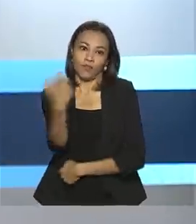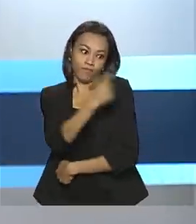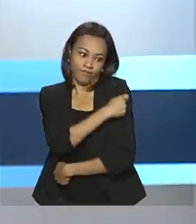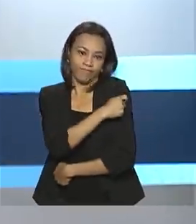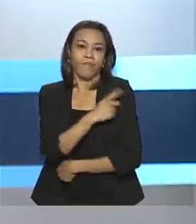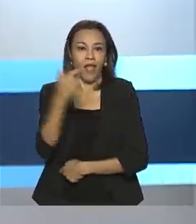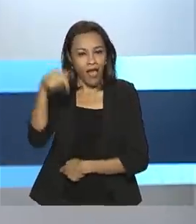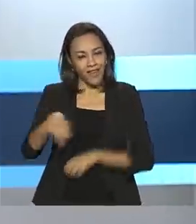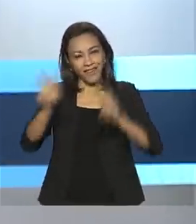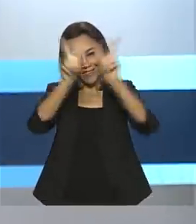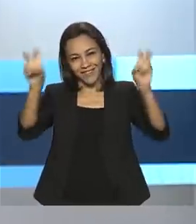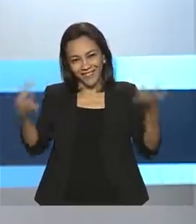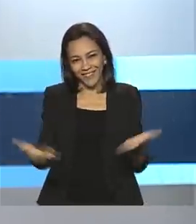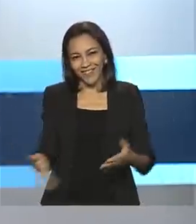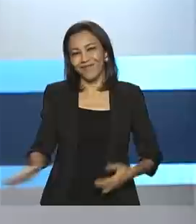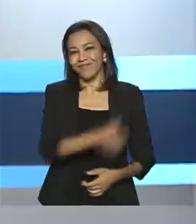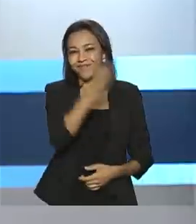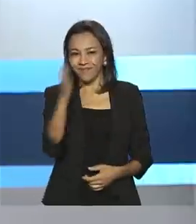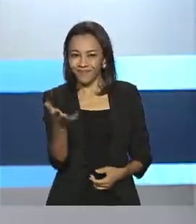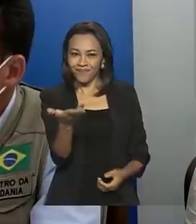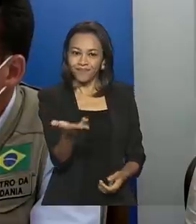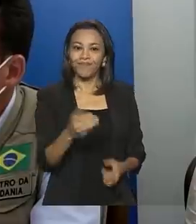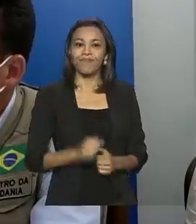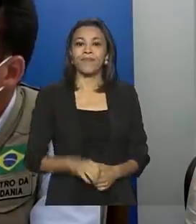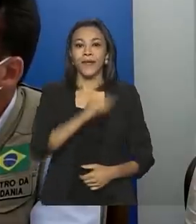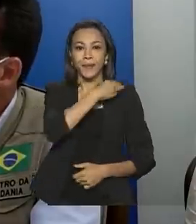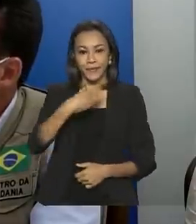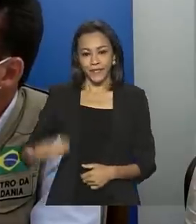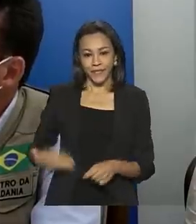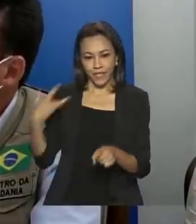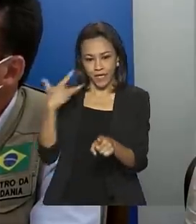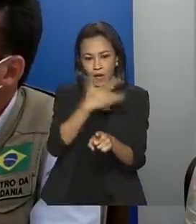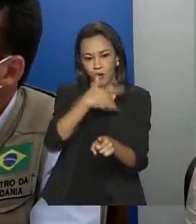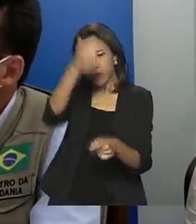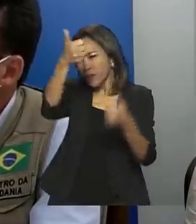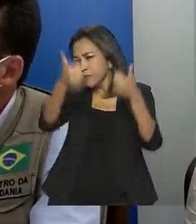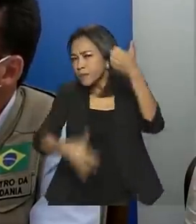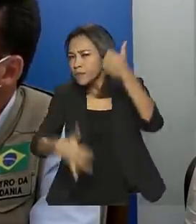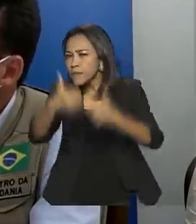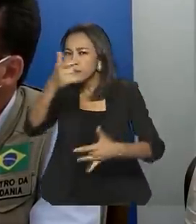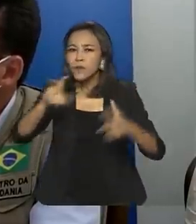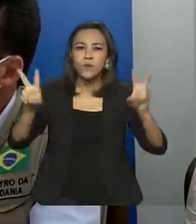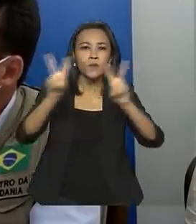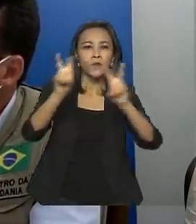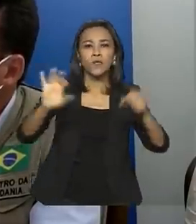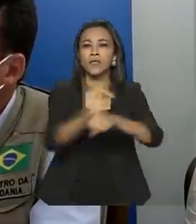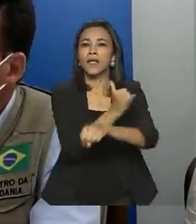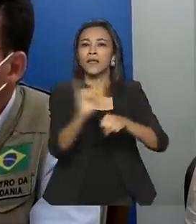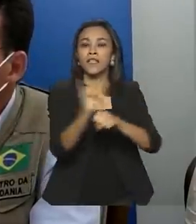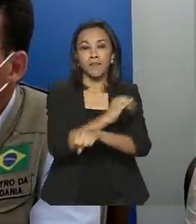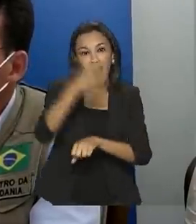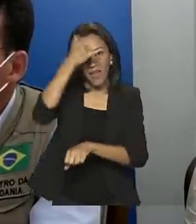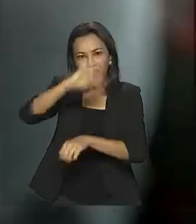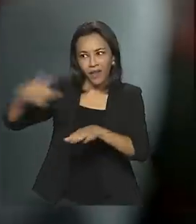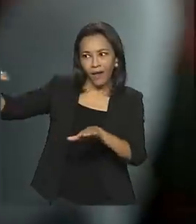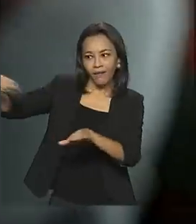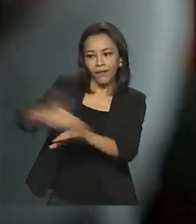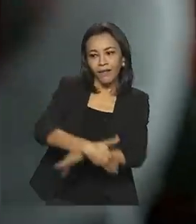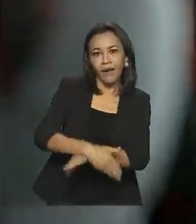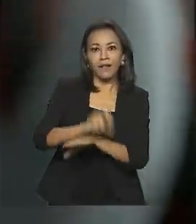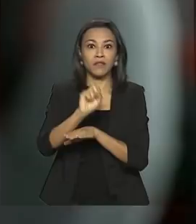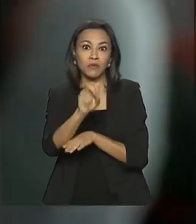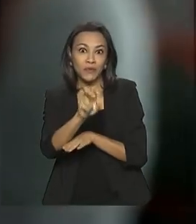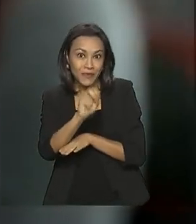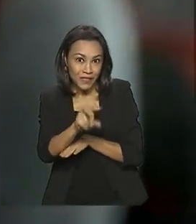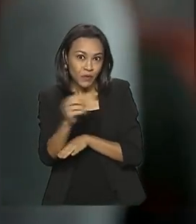dos destaques de hoje e veja também. Ministro da Saúde fala das medidas do Brasil para conter a entrada da nova variante